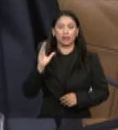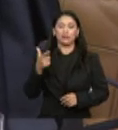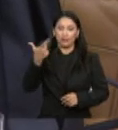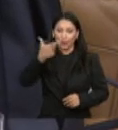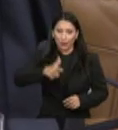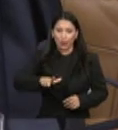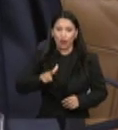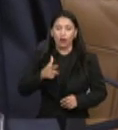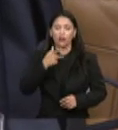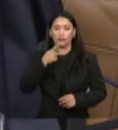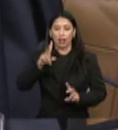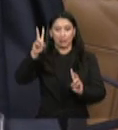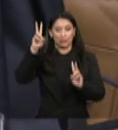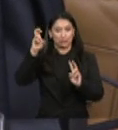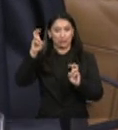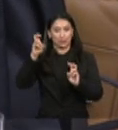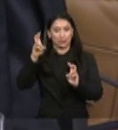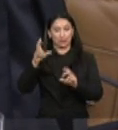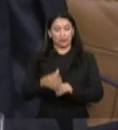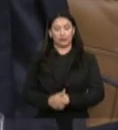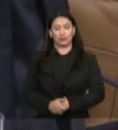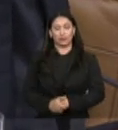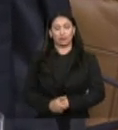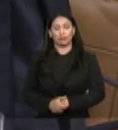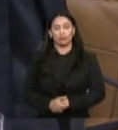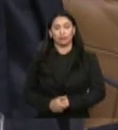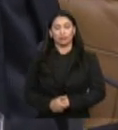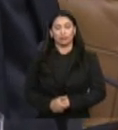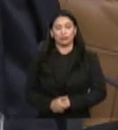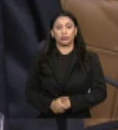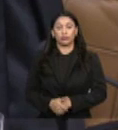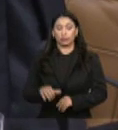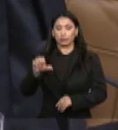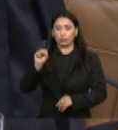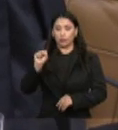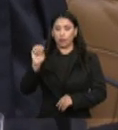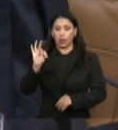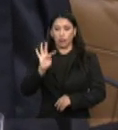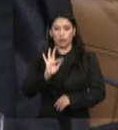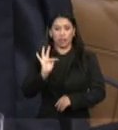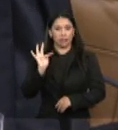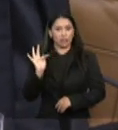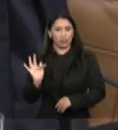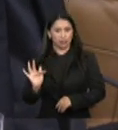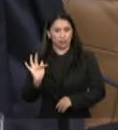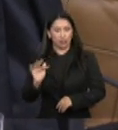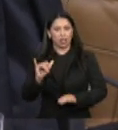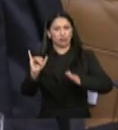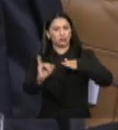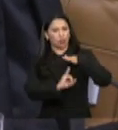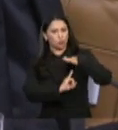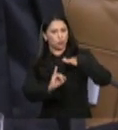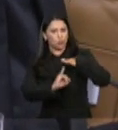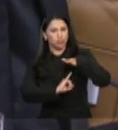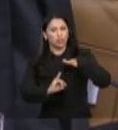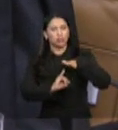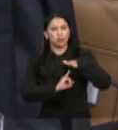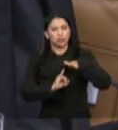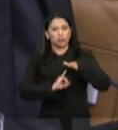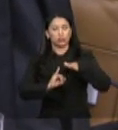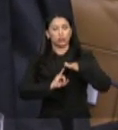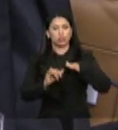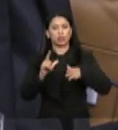repetir e abro aspas o Supremo Tribunal Federal é essa instituição criada